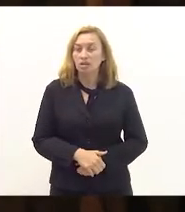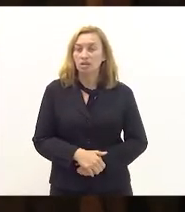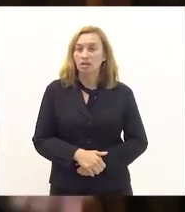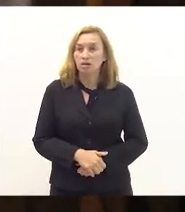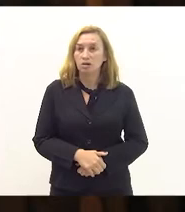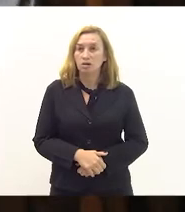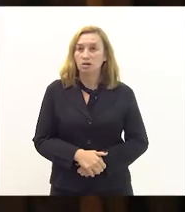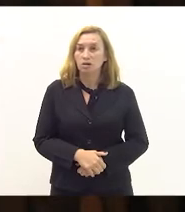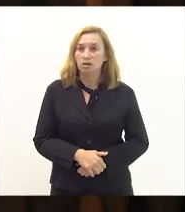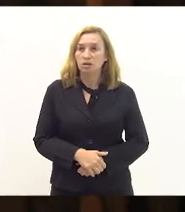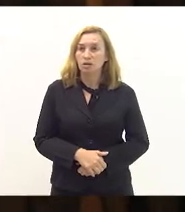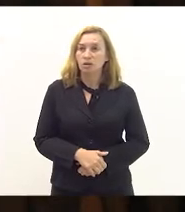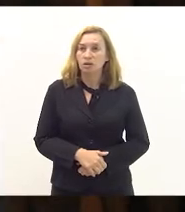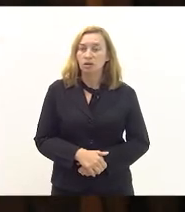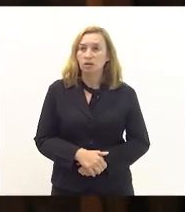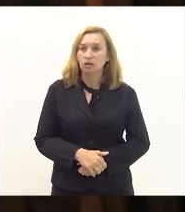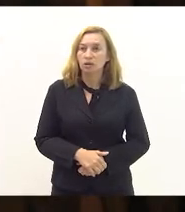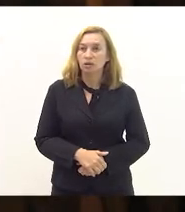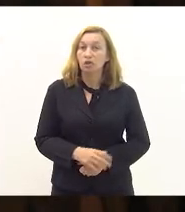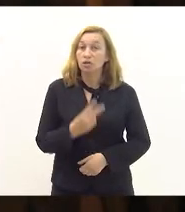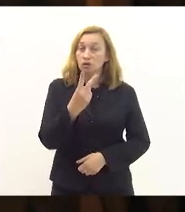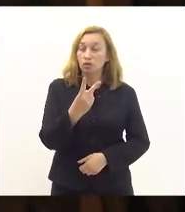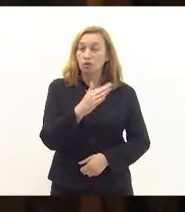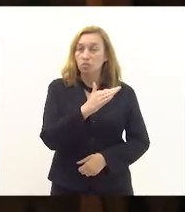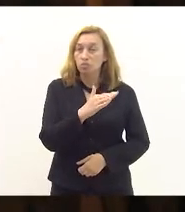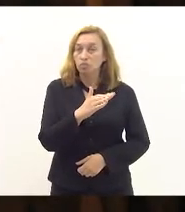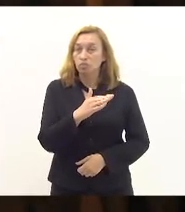diante de dois recentes massacres.